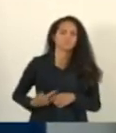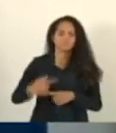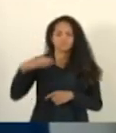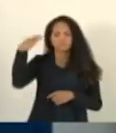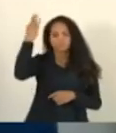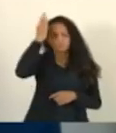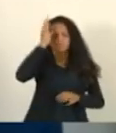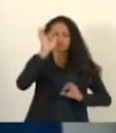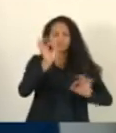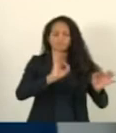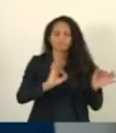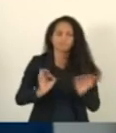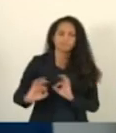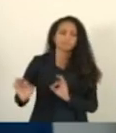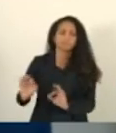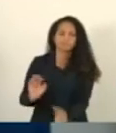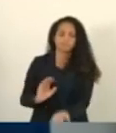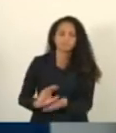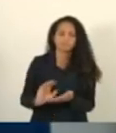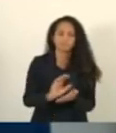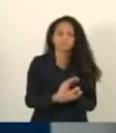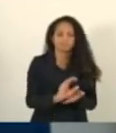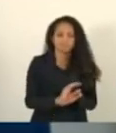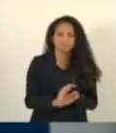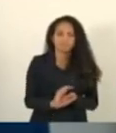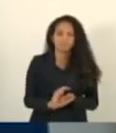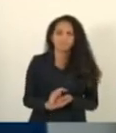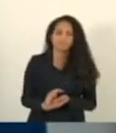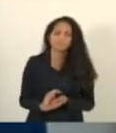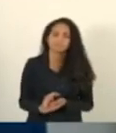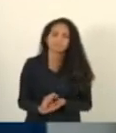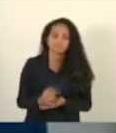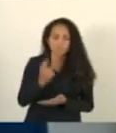esses investimentos. Nós vimos agora, após essas